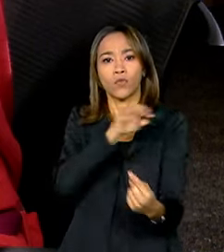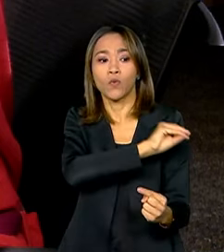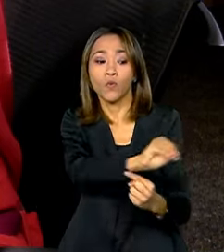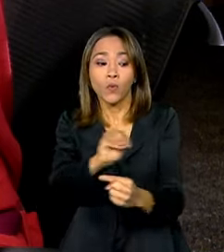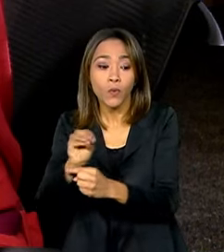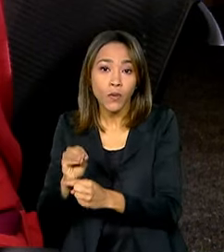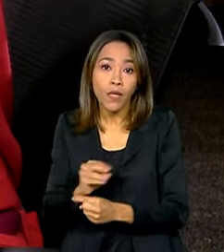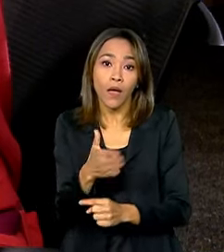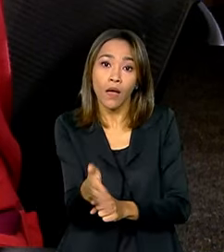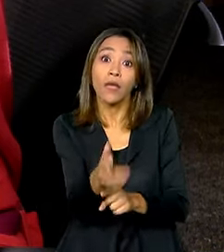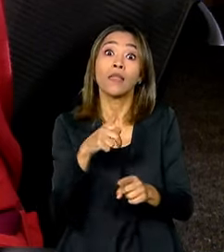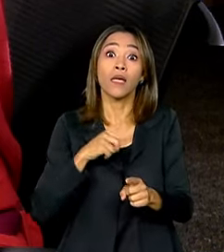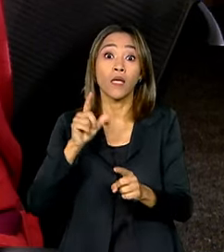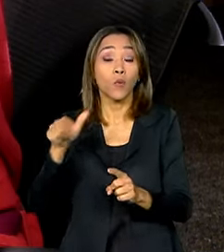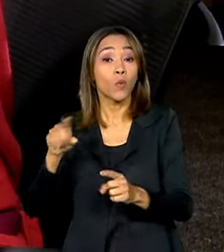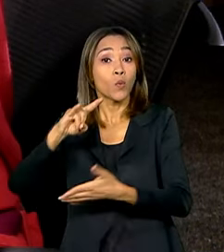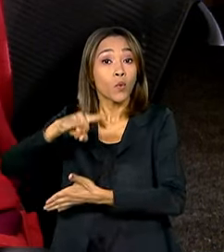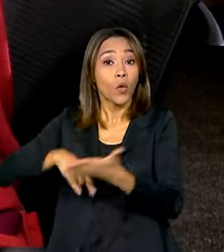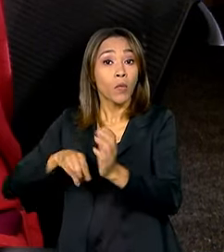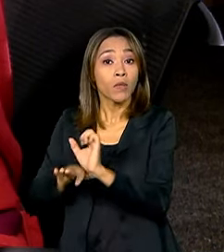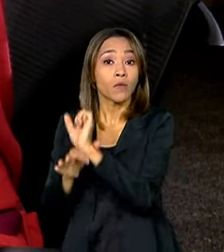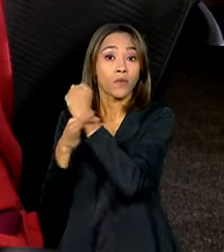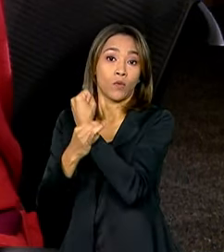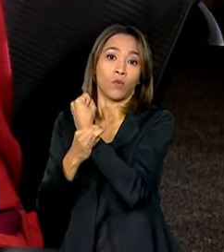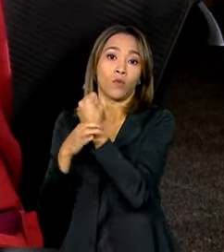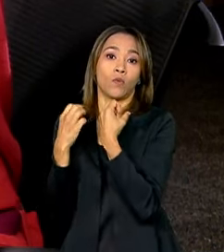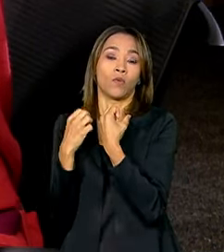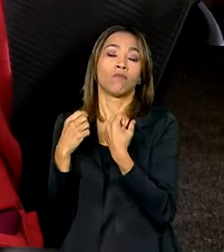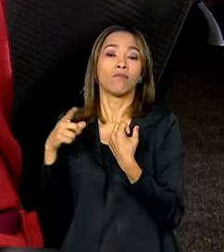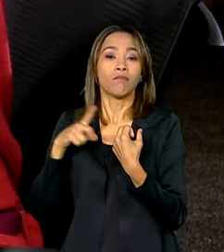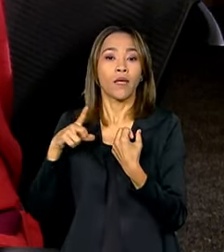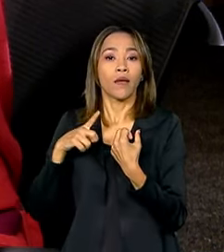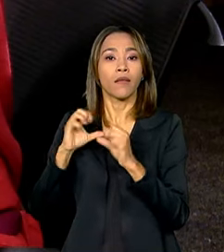próprio seguro defeso, ele foi constituído